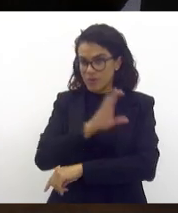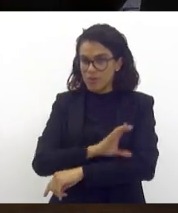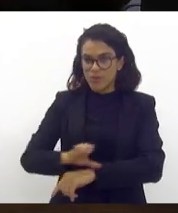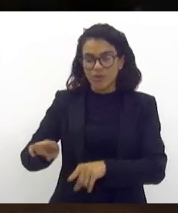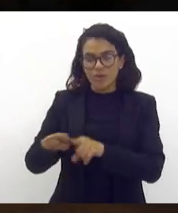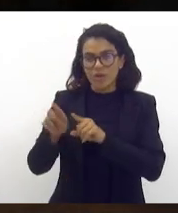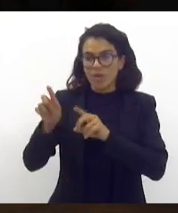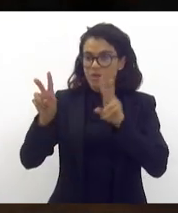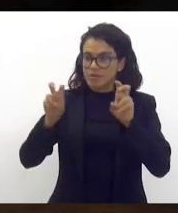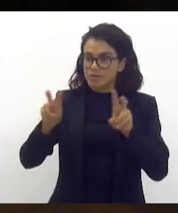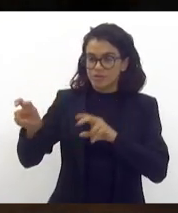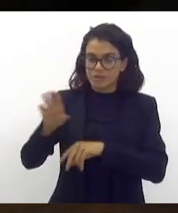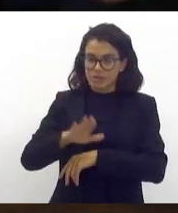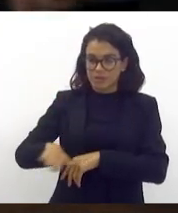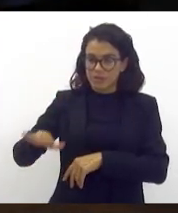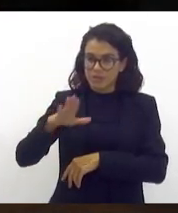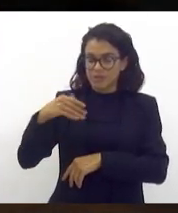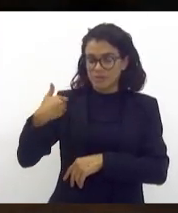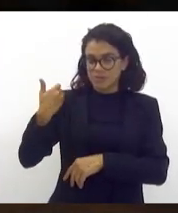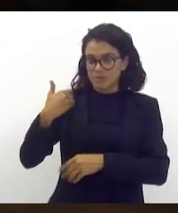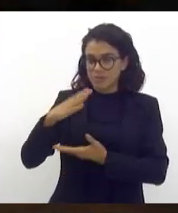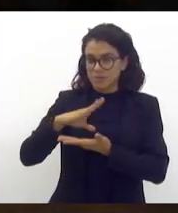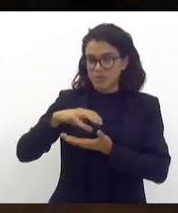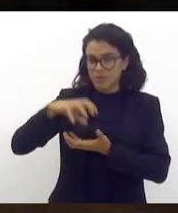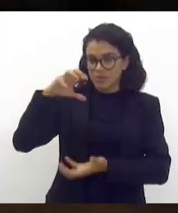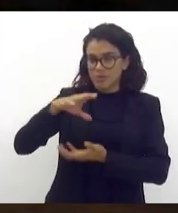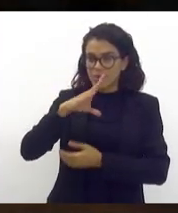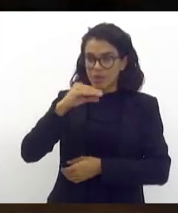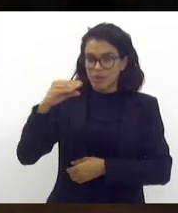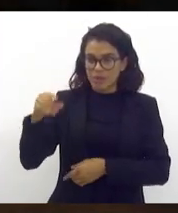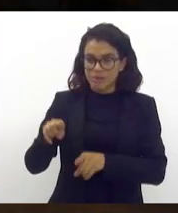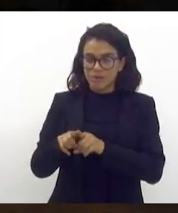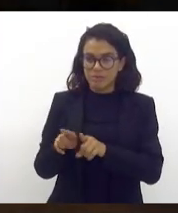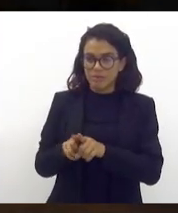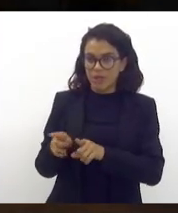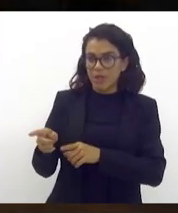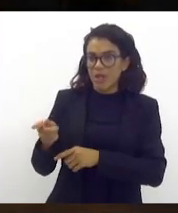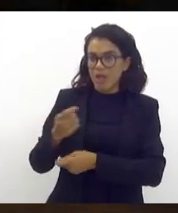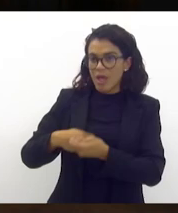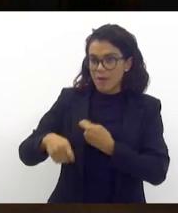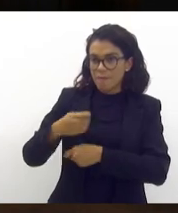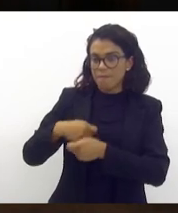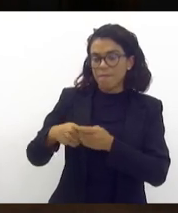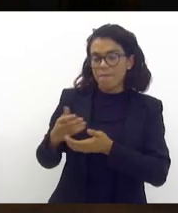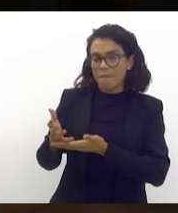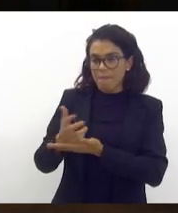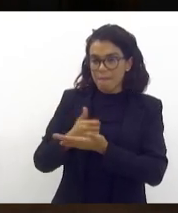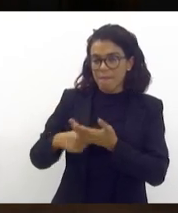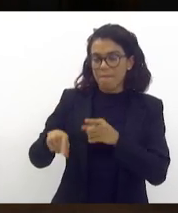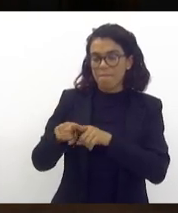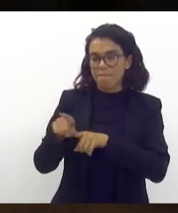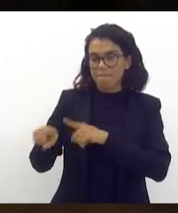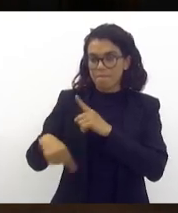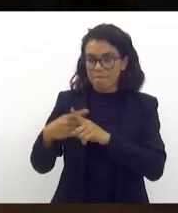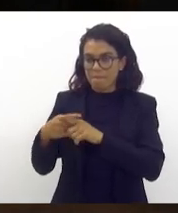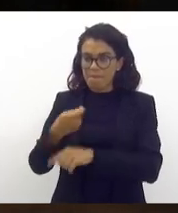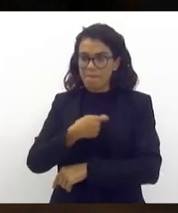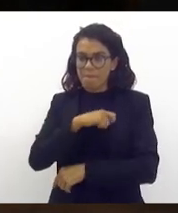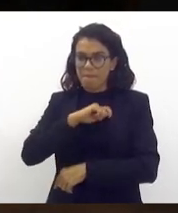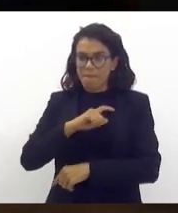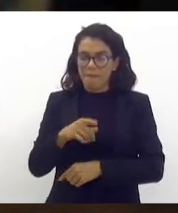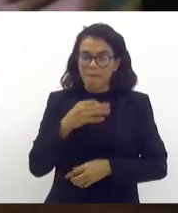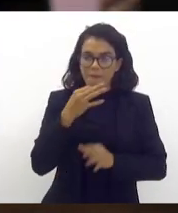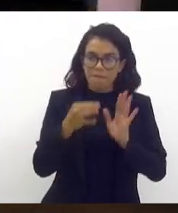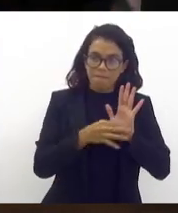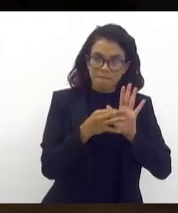da Criança, do Adolescente e do Idoso, de Orçamento, Finanças, Fiscalização Financeira e Controle, as emendas de plenário. Para emitir